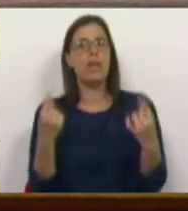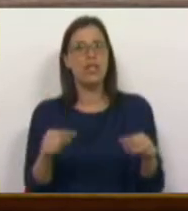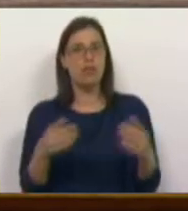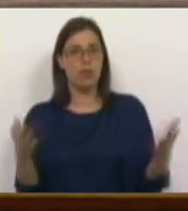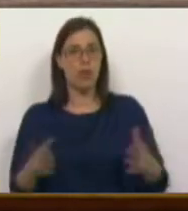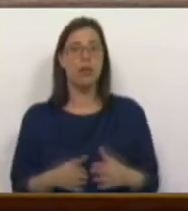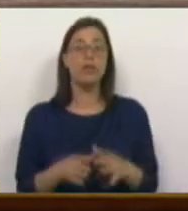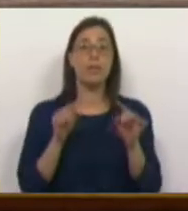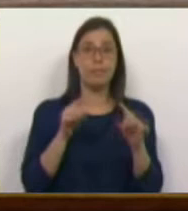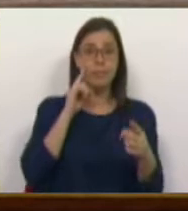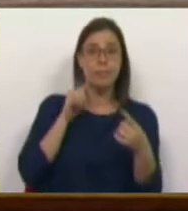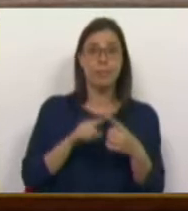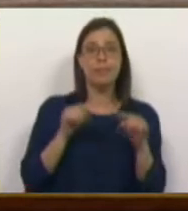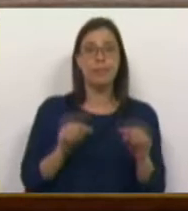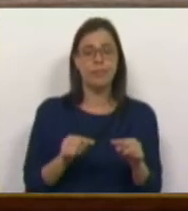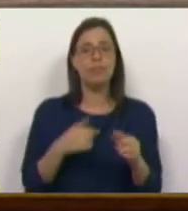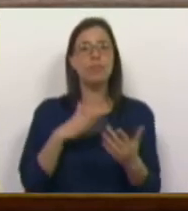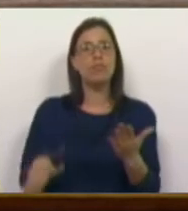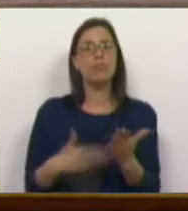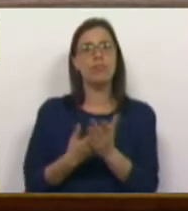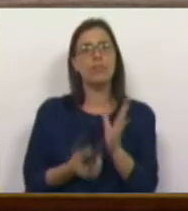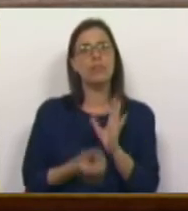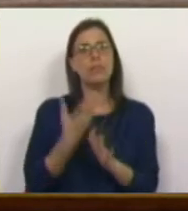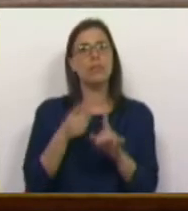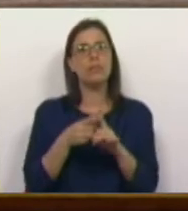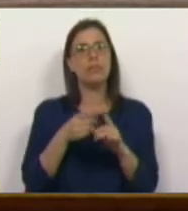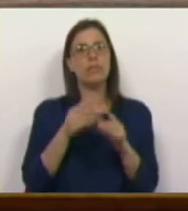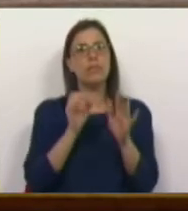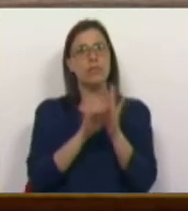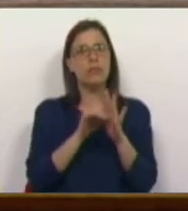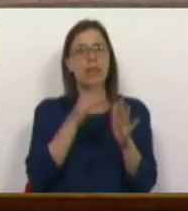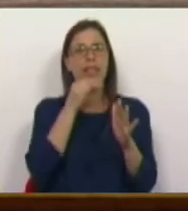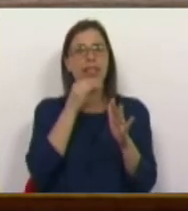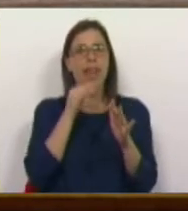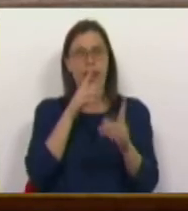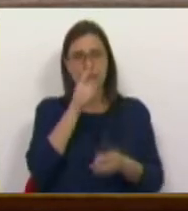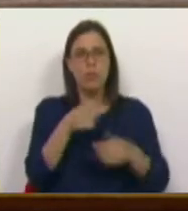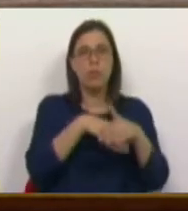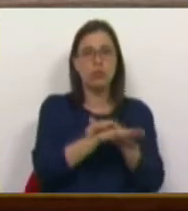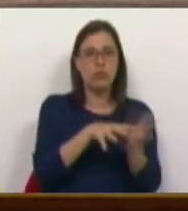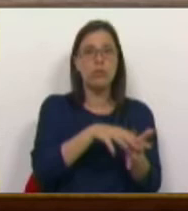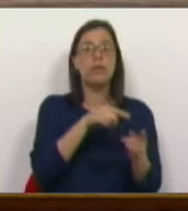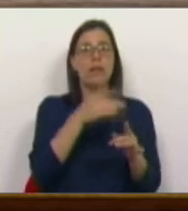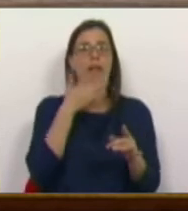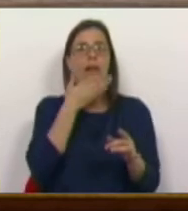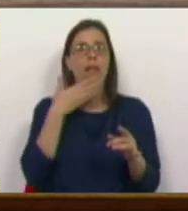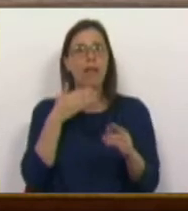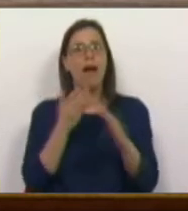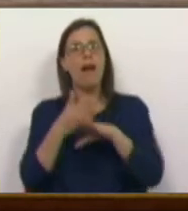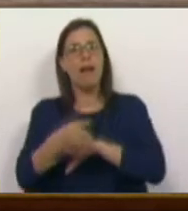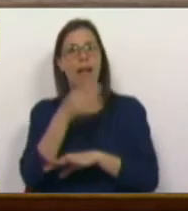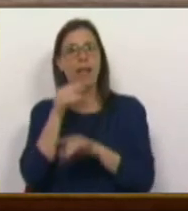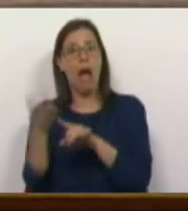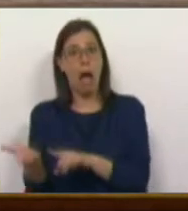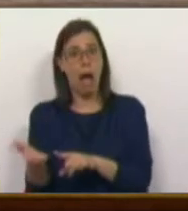existentes. Nesse sentido, propomos a criação de um banco público de terras agrícolas destinado a facilitar o acesso à